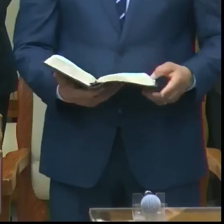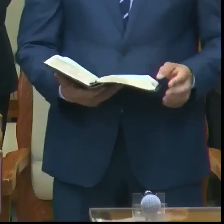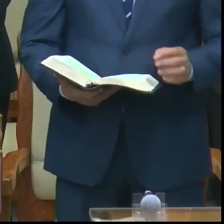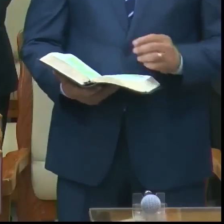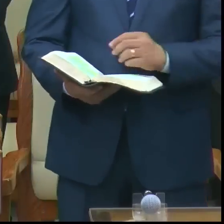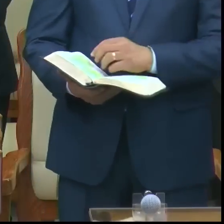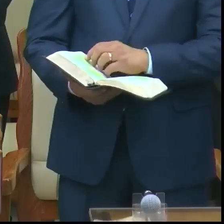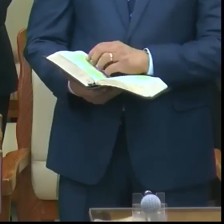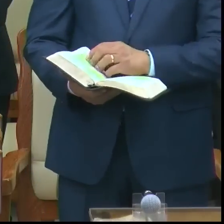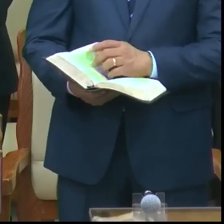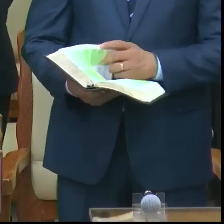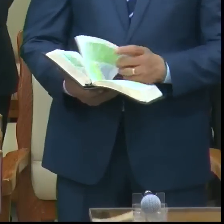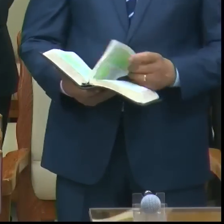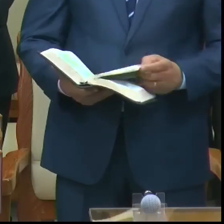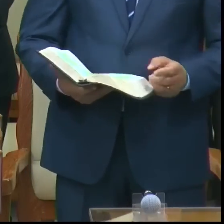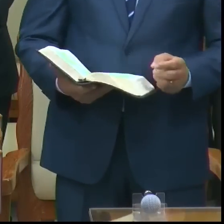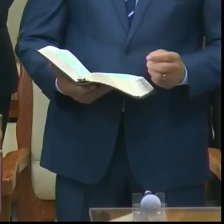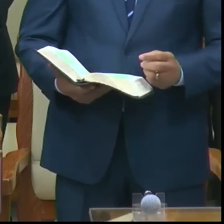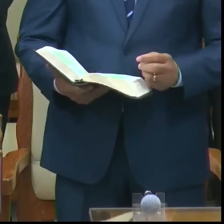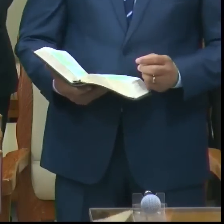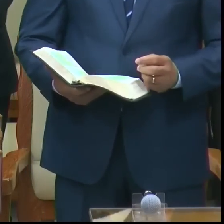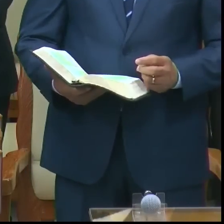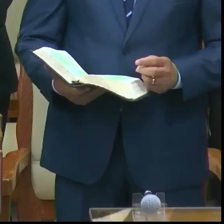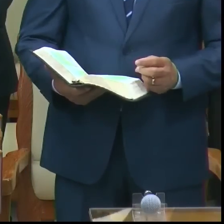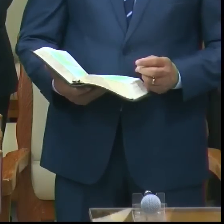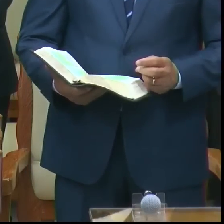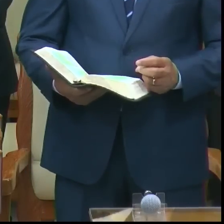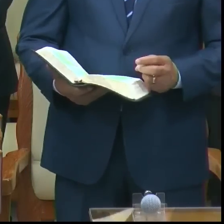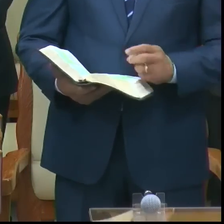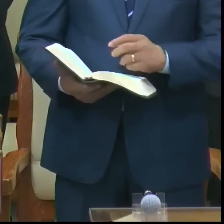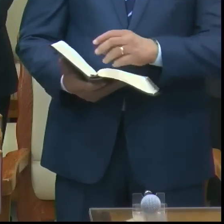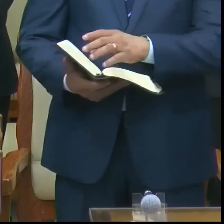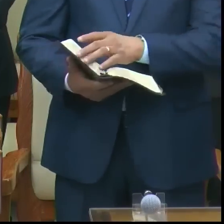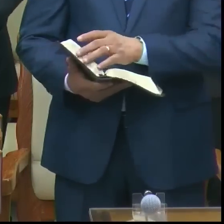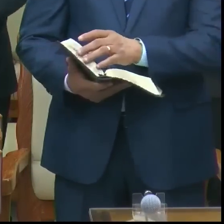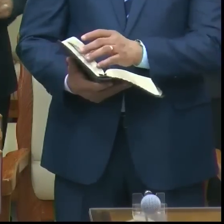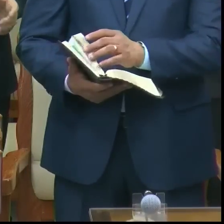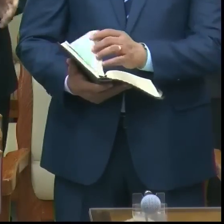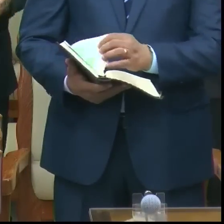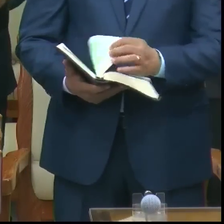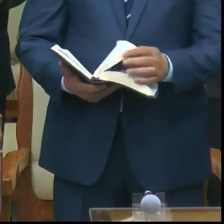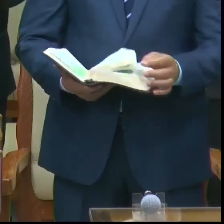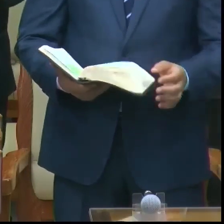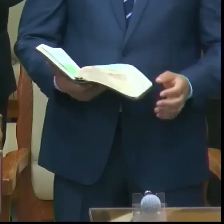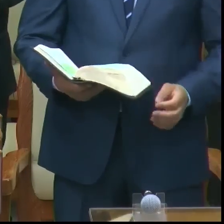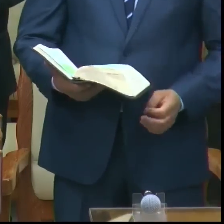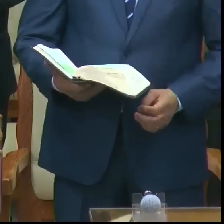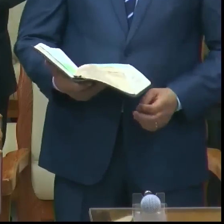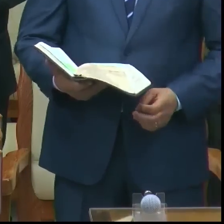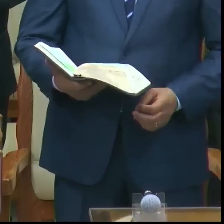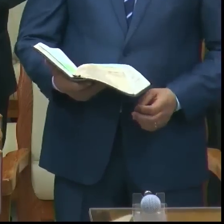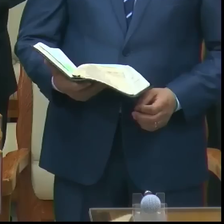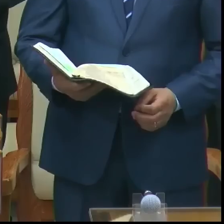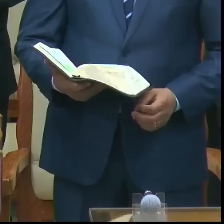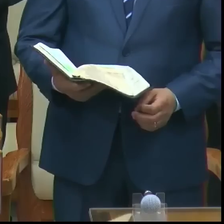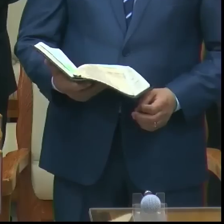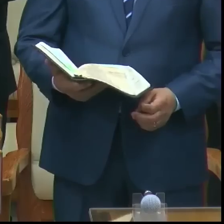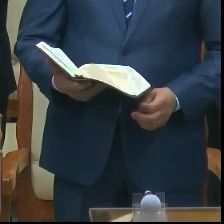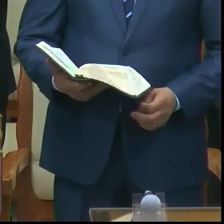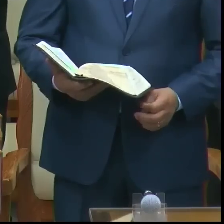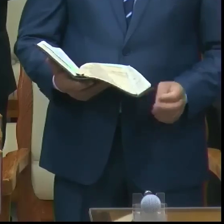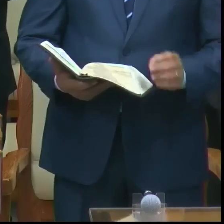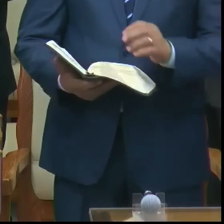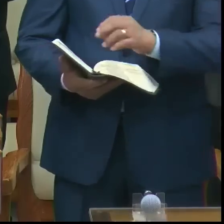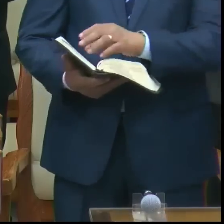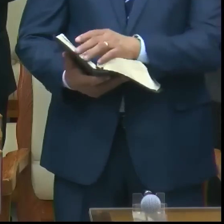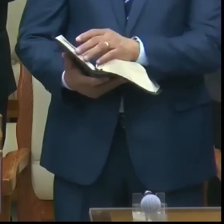Senhor. Meus amados, Evangelho do nosso Senhor Jesus, segundo escreveu